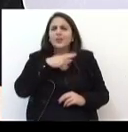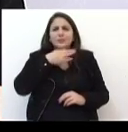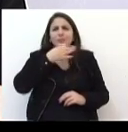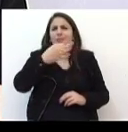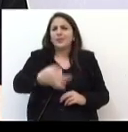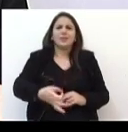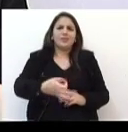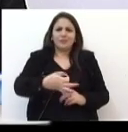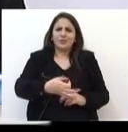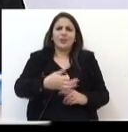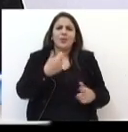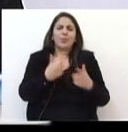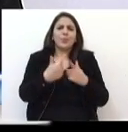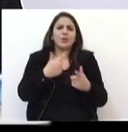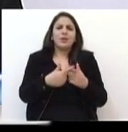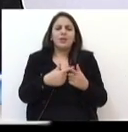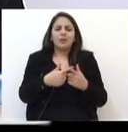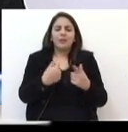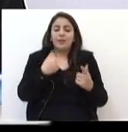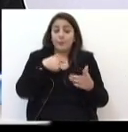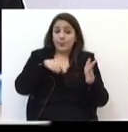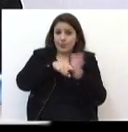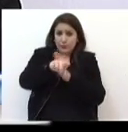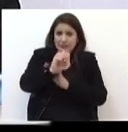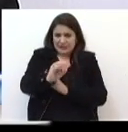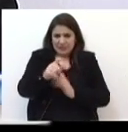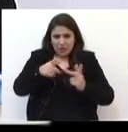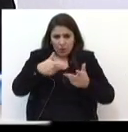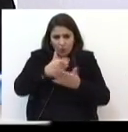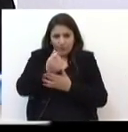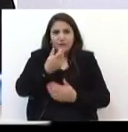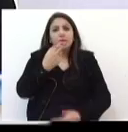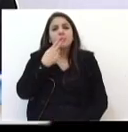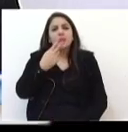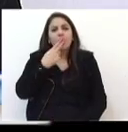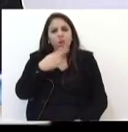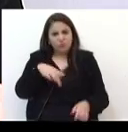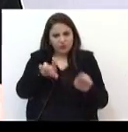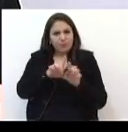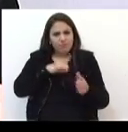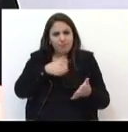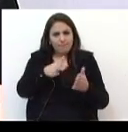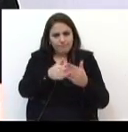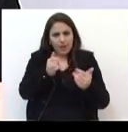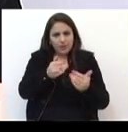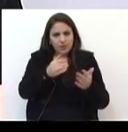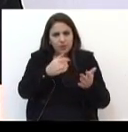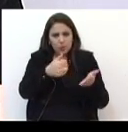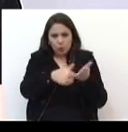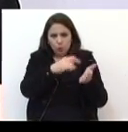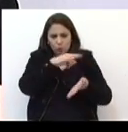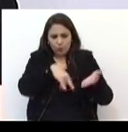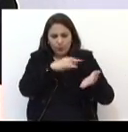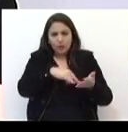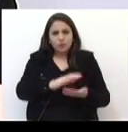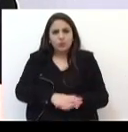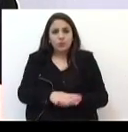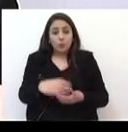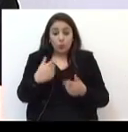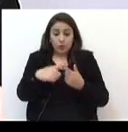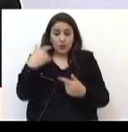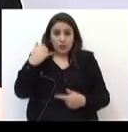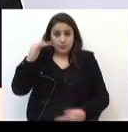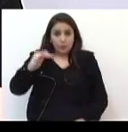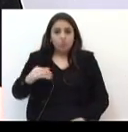aberração, porque eu pergunto, e aquele que compra um cigarro também é exigido? Porque os menores também